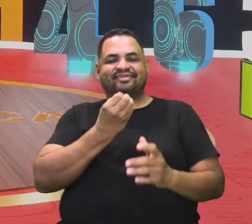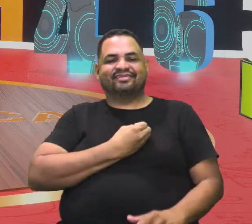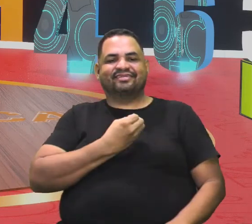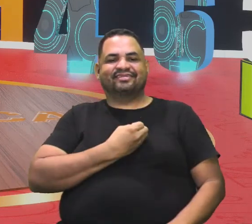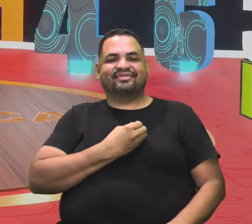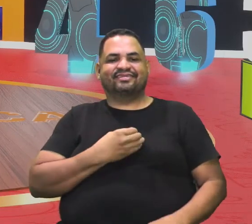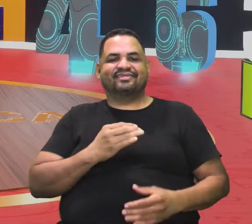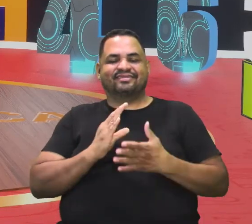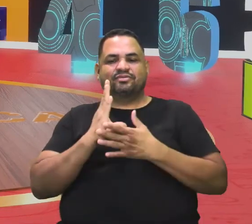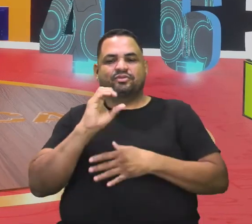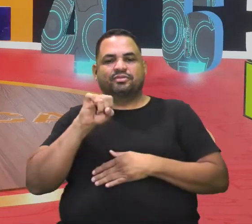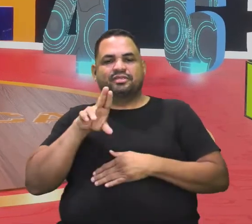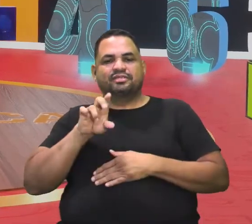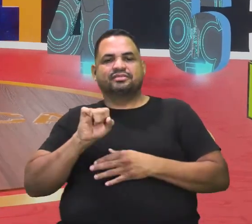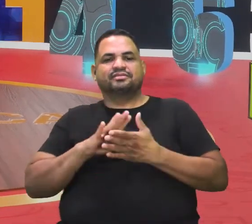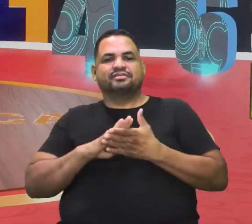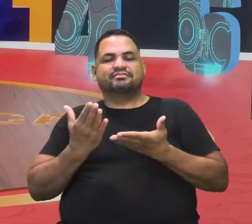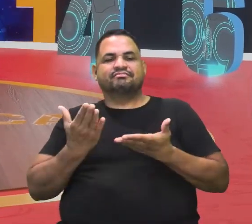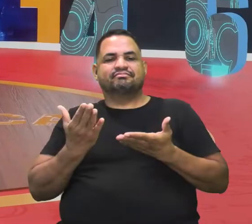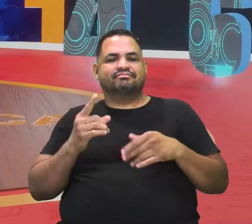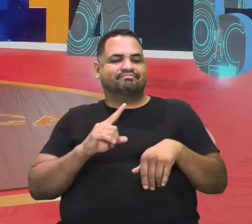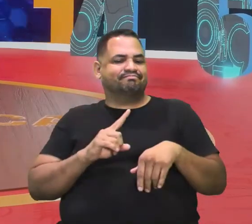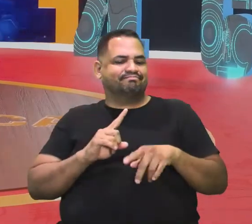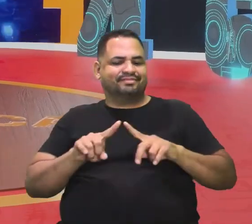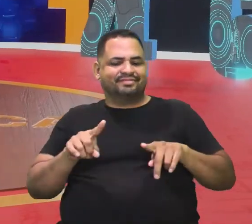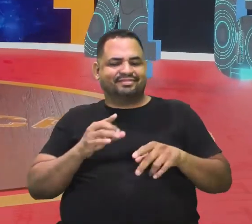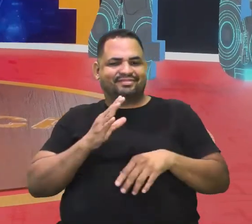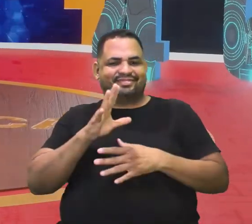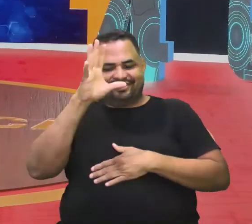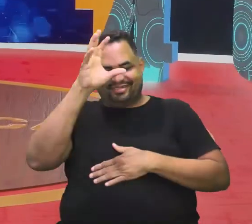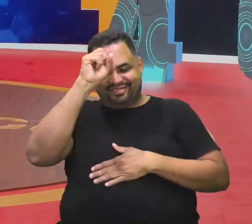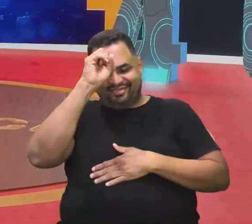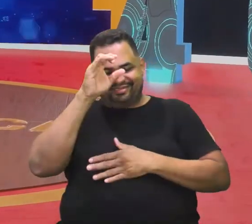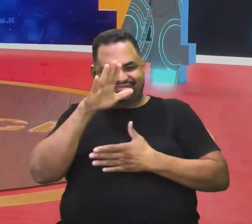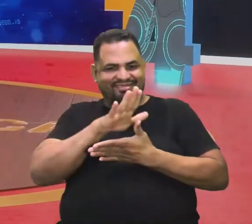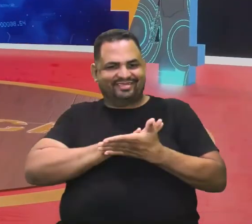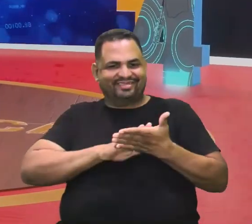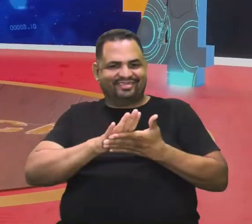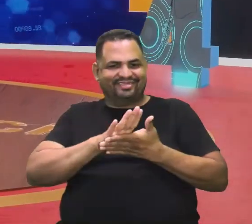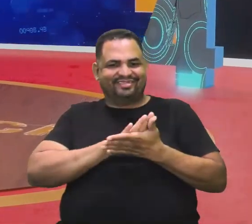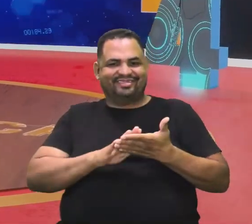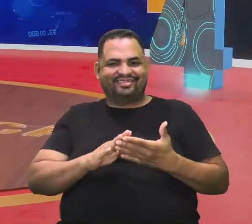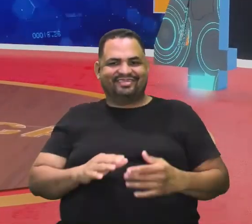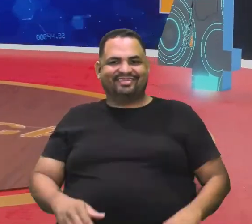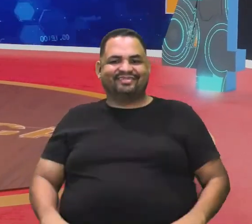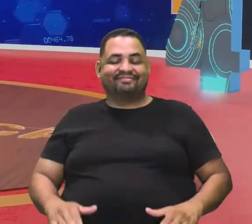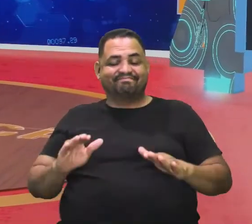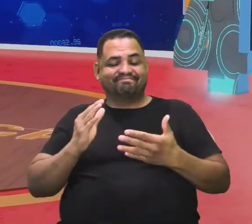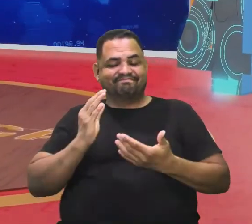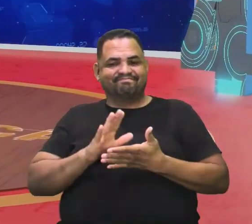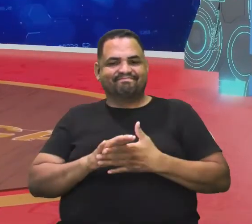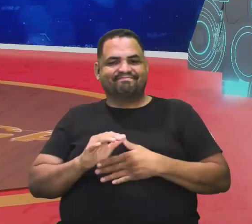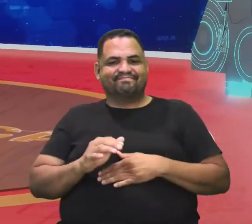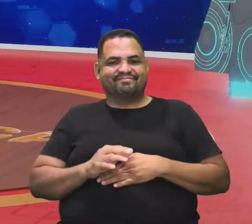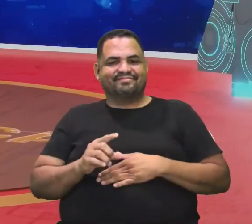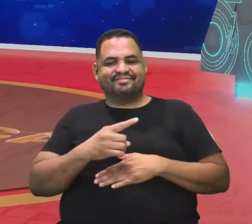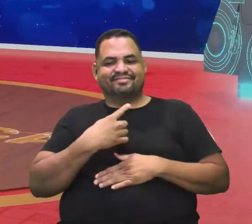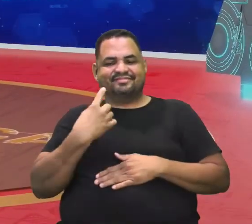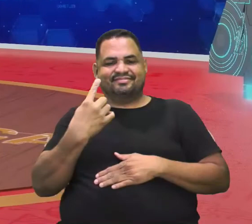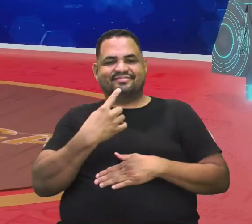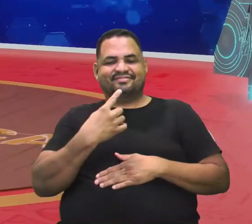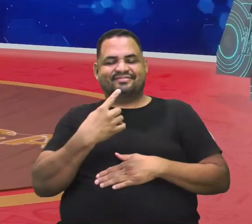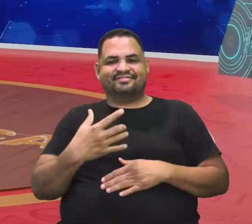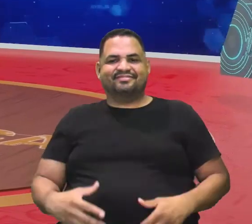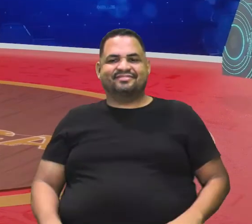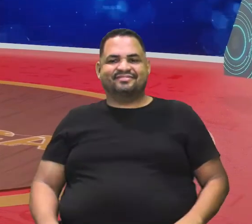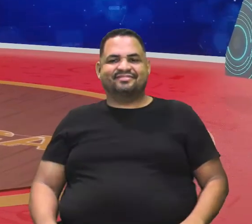números complexos. Aí eles vão pensar, tá, mas até agora eu não aprendi nada de número complexo? Aprendeu sim, porque olha só, atenção, nós já sabemos